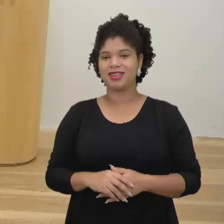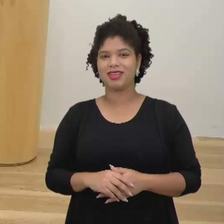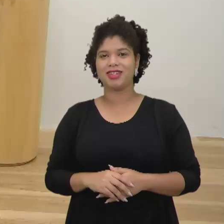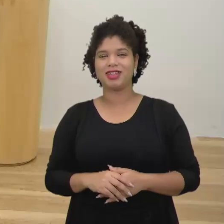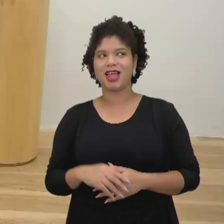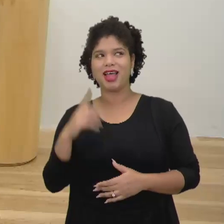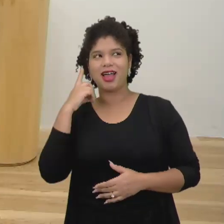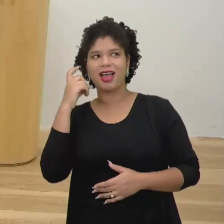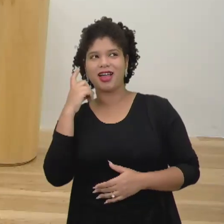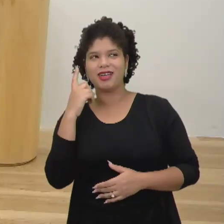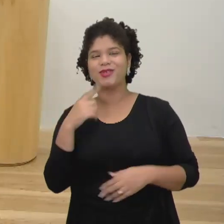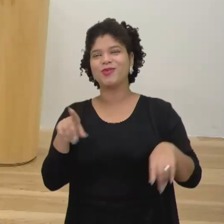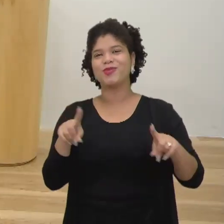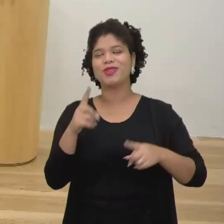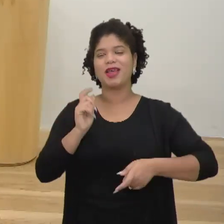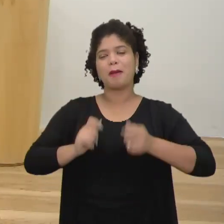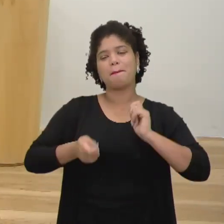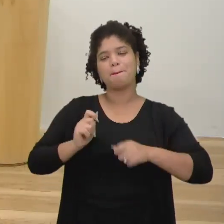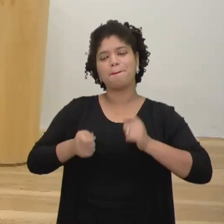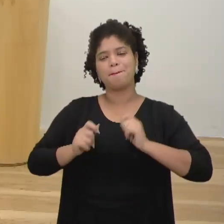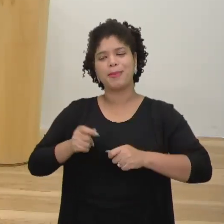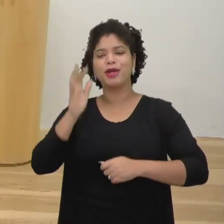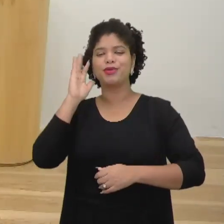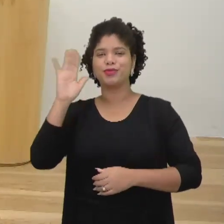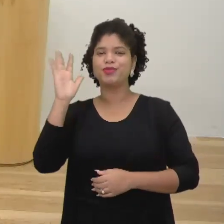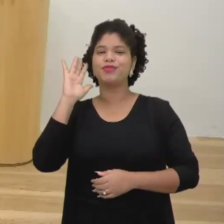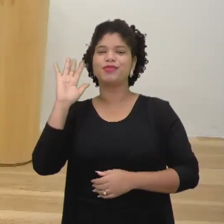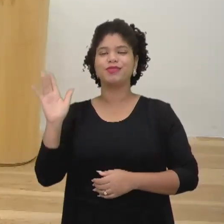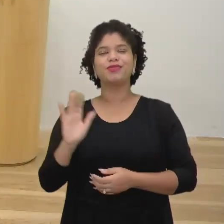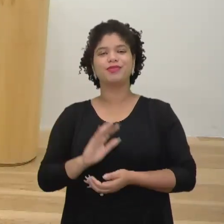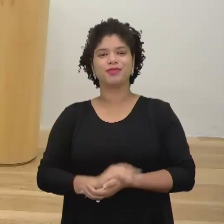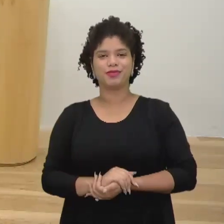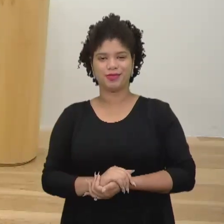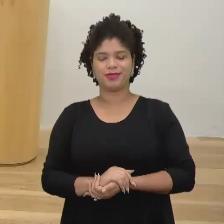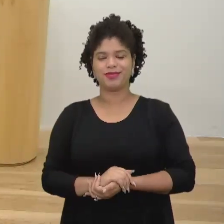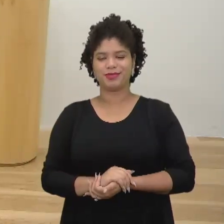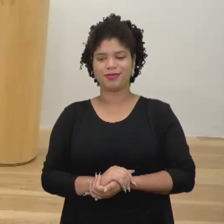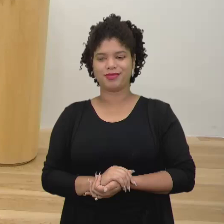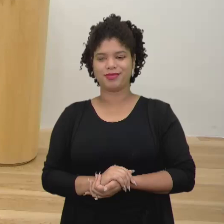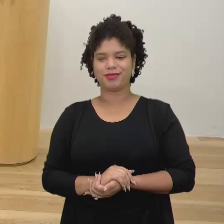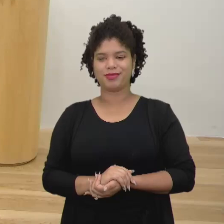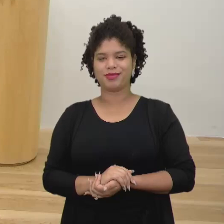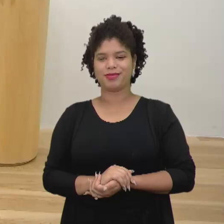Cadê o momento cabeção? Momento cabeção.